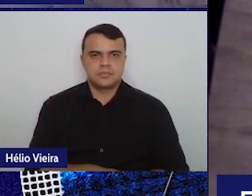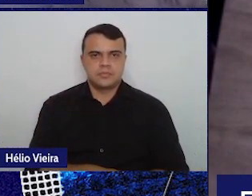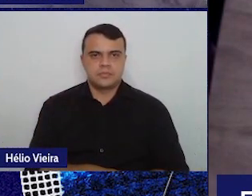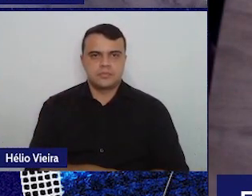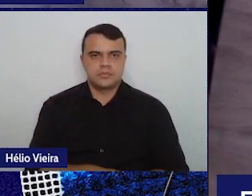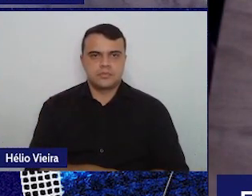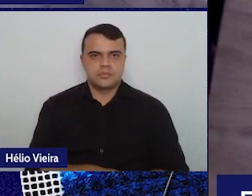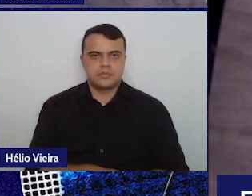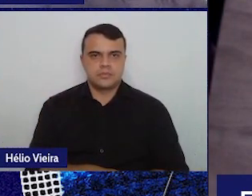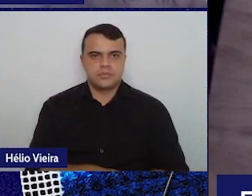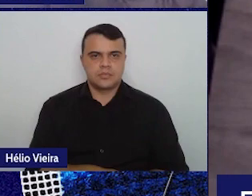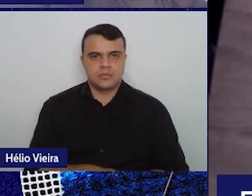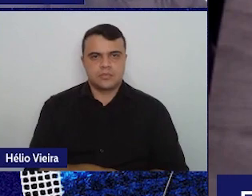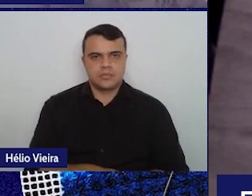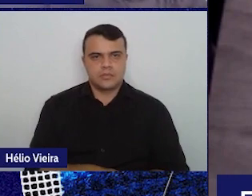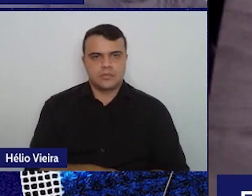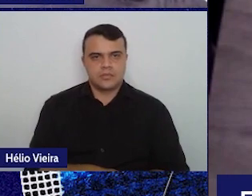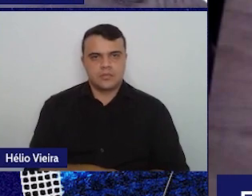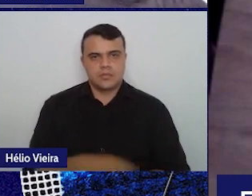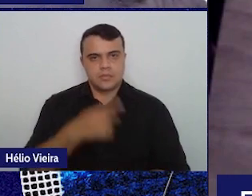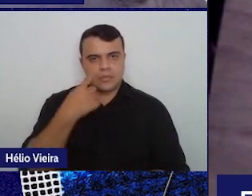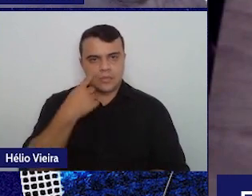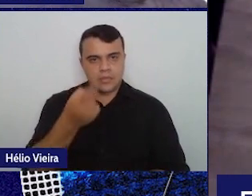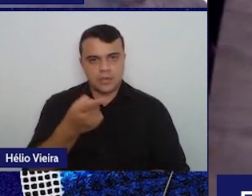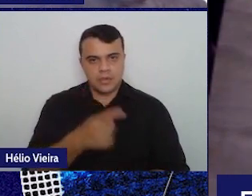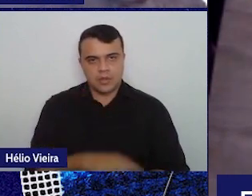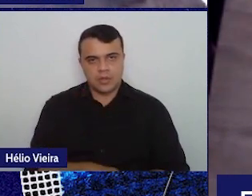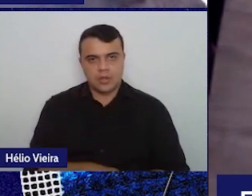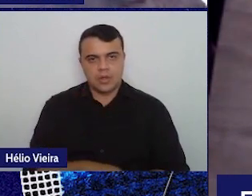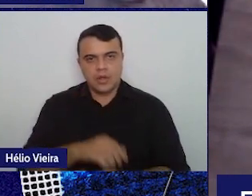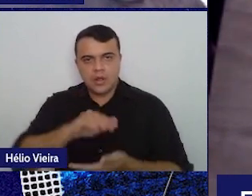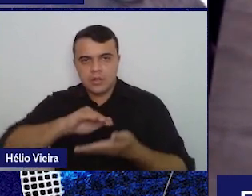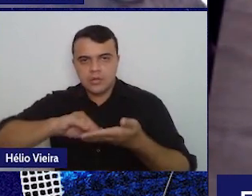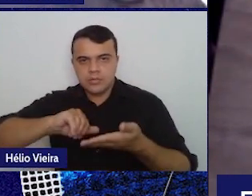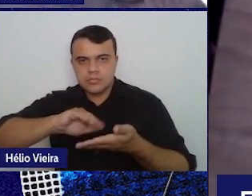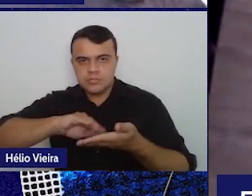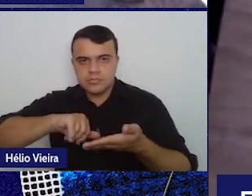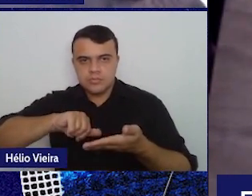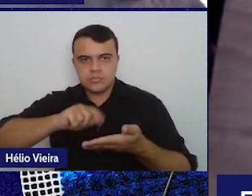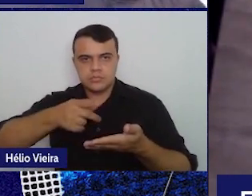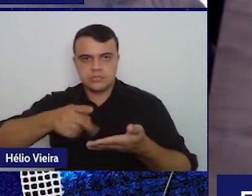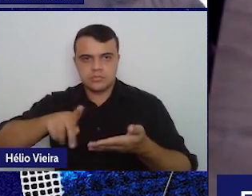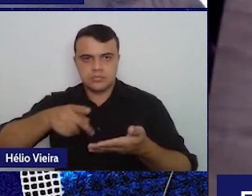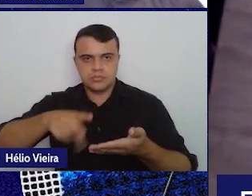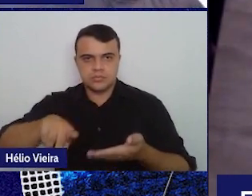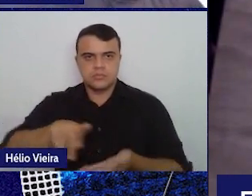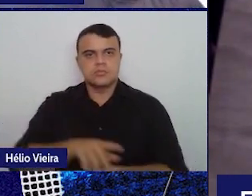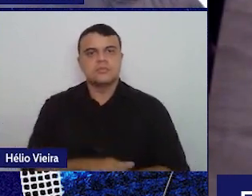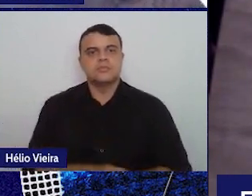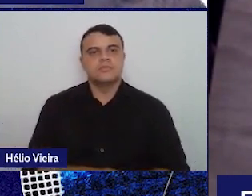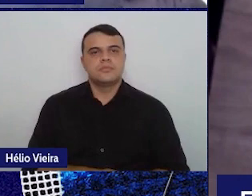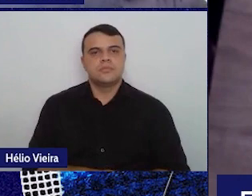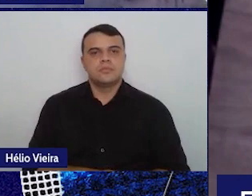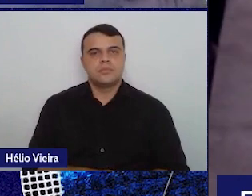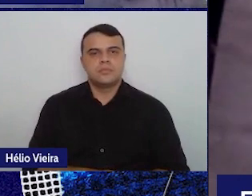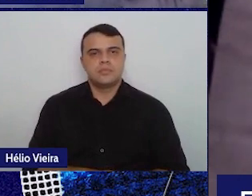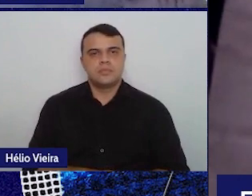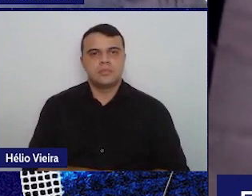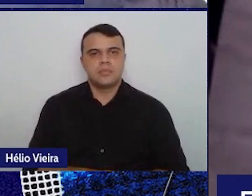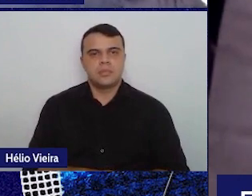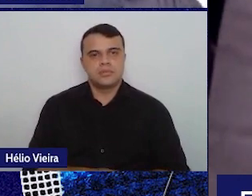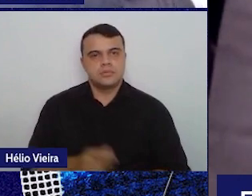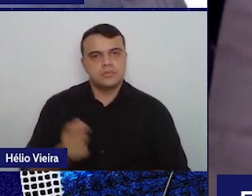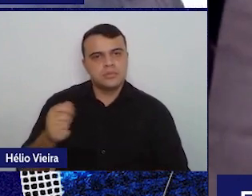Aí, ó, desse lado tá penteado, tá vendo? Eu desfiz esse barbante para ele ganhar